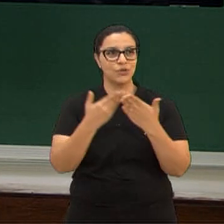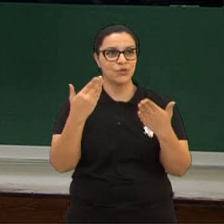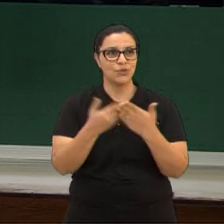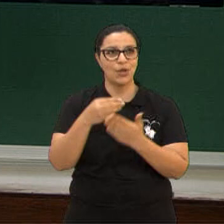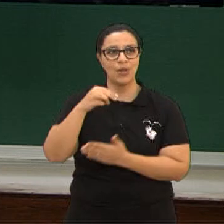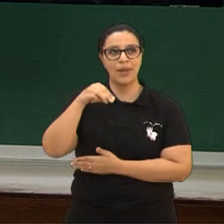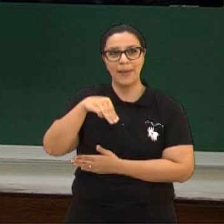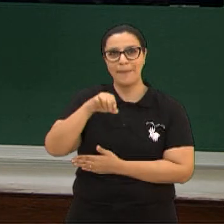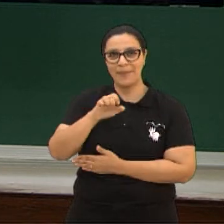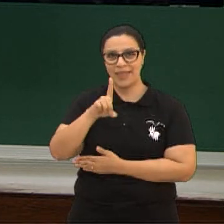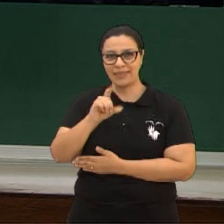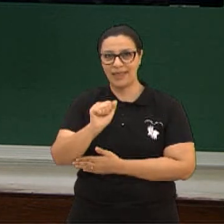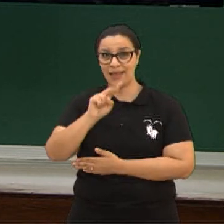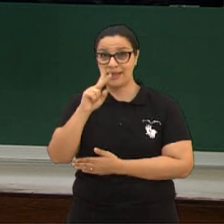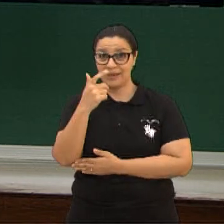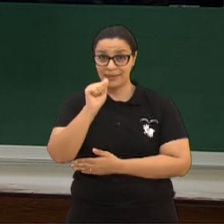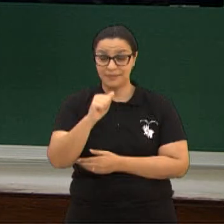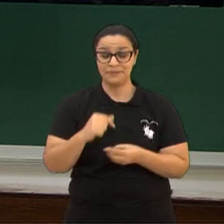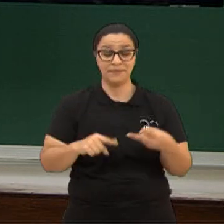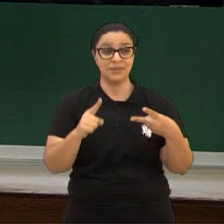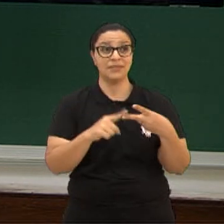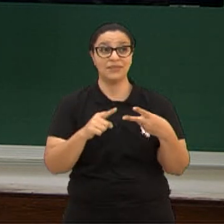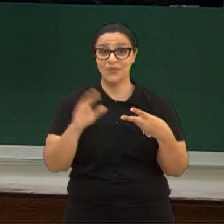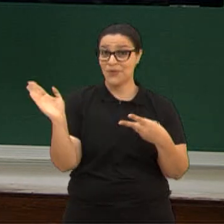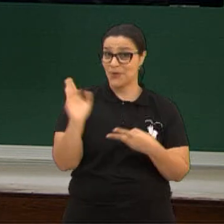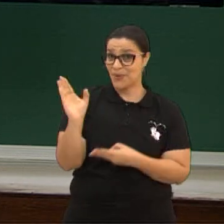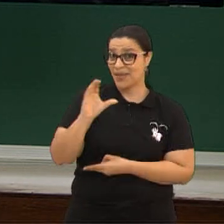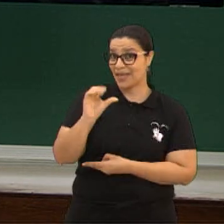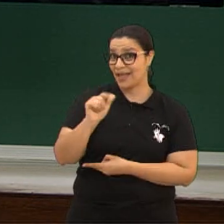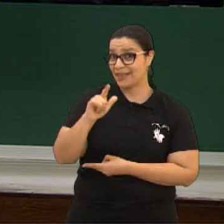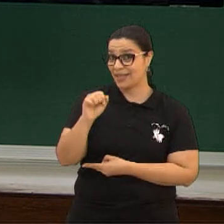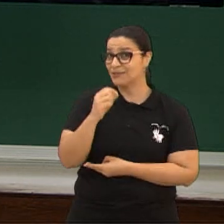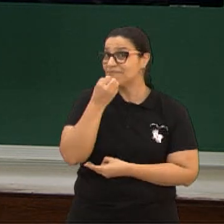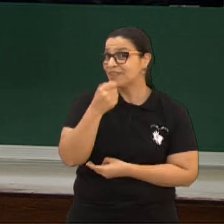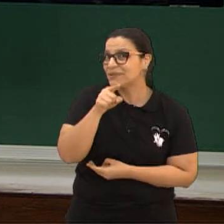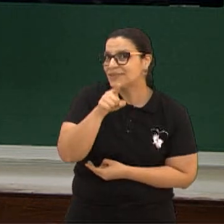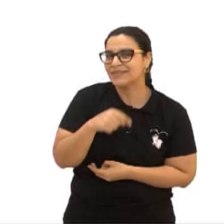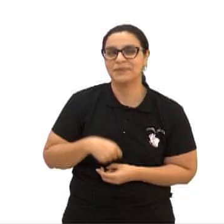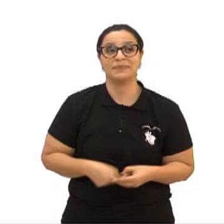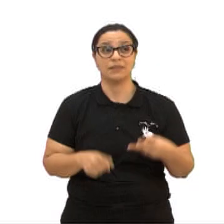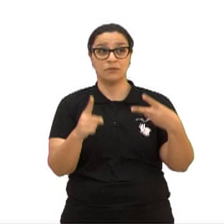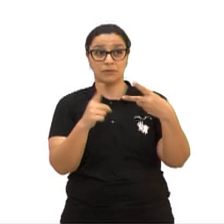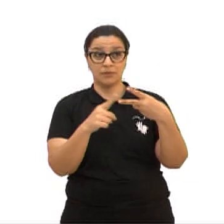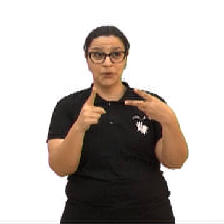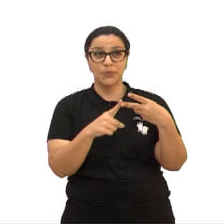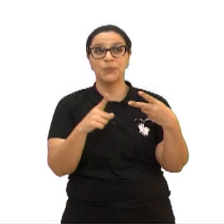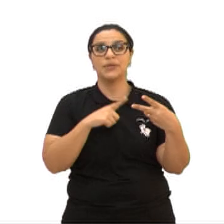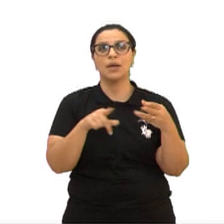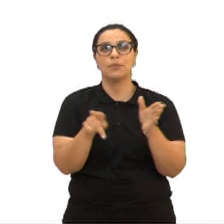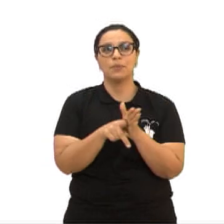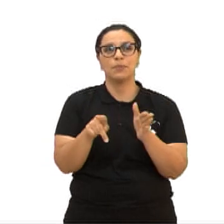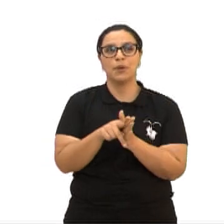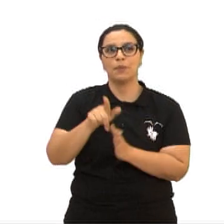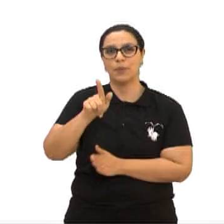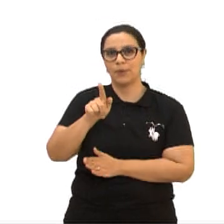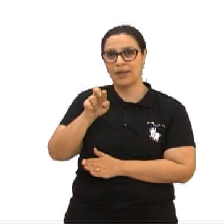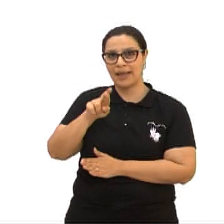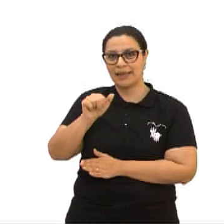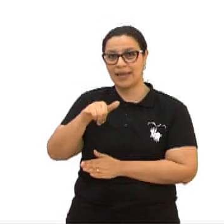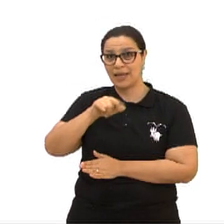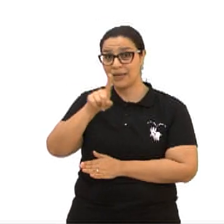escola Medalha Milagrosa. Hi, Caliel, tudo bem com você? Temos a